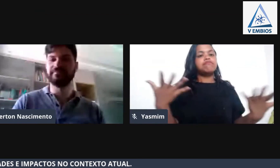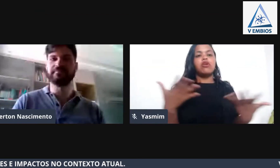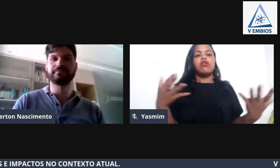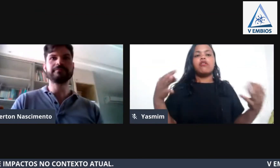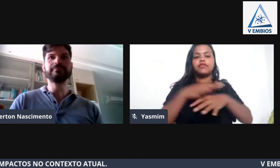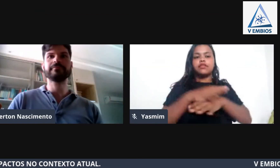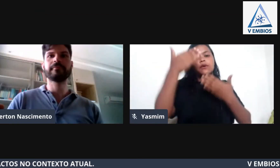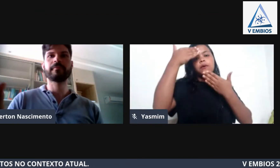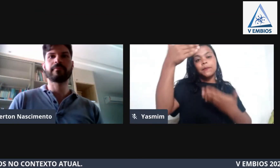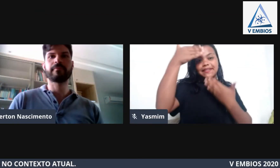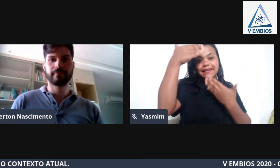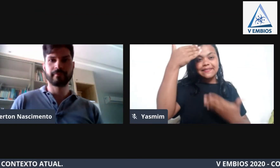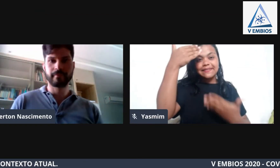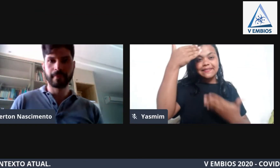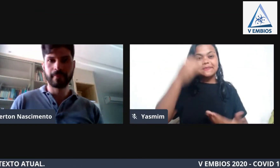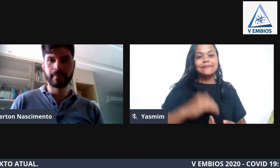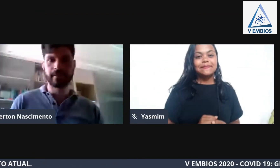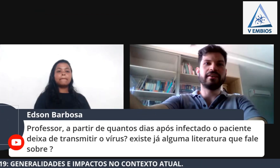obrigado.